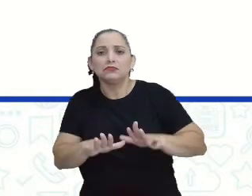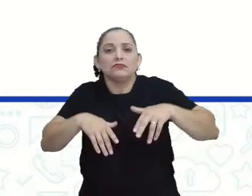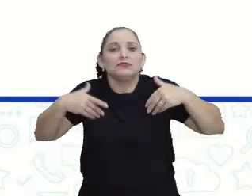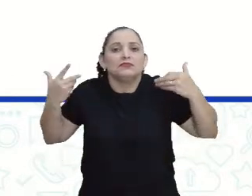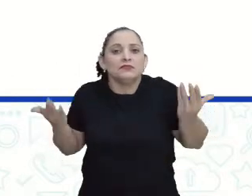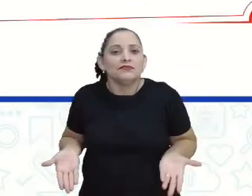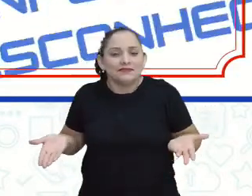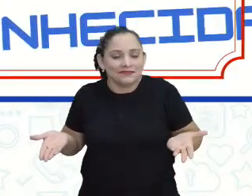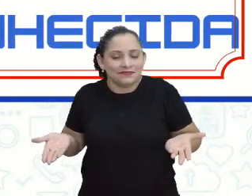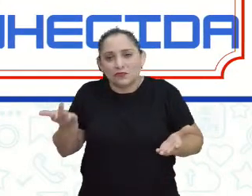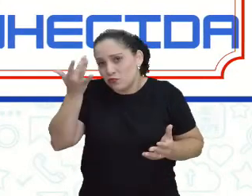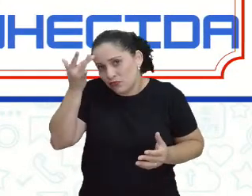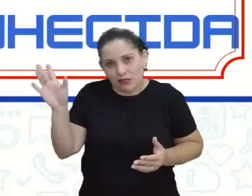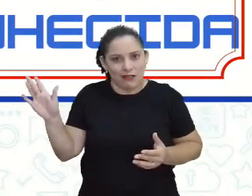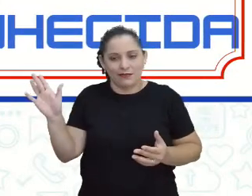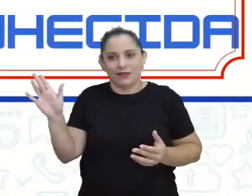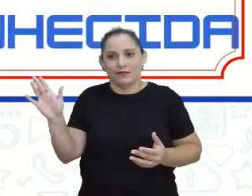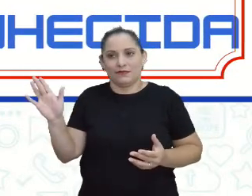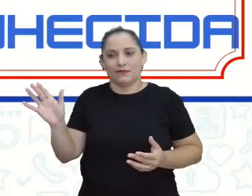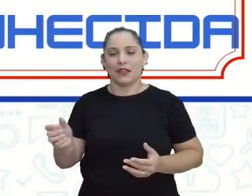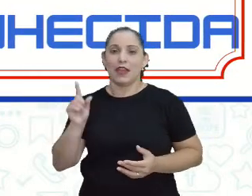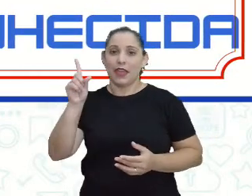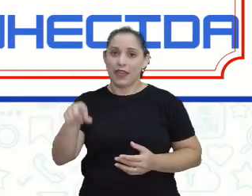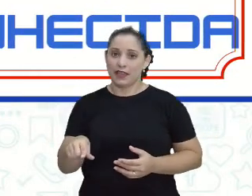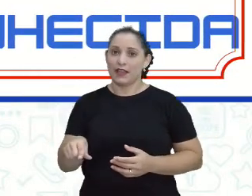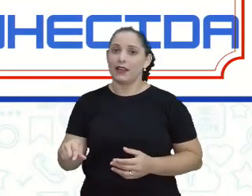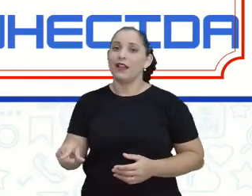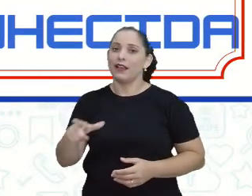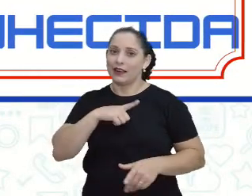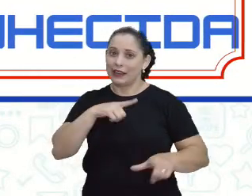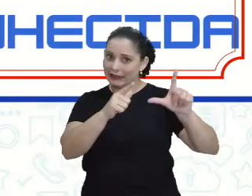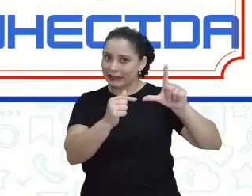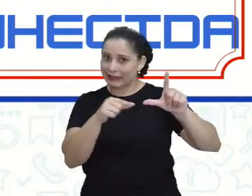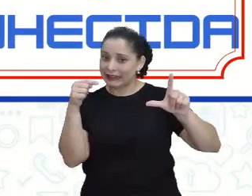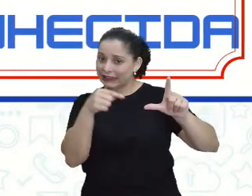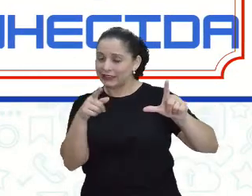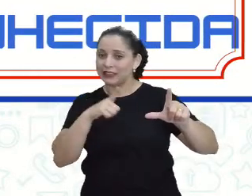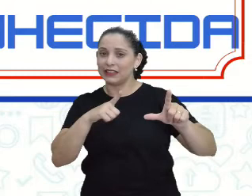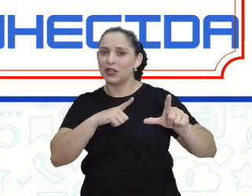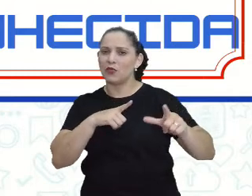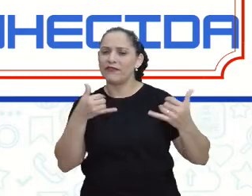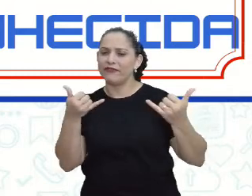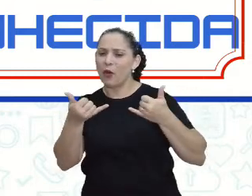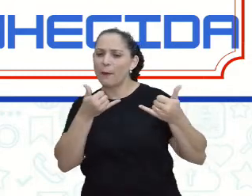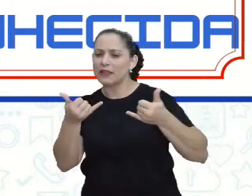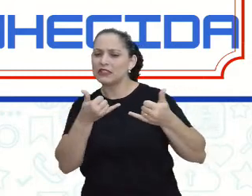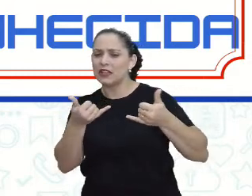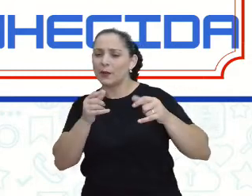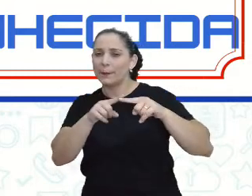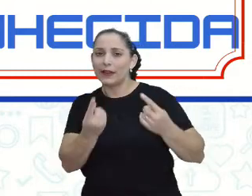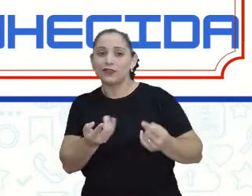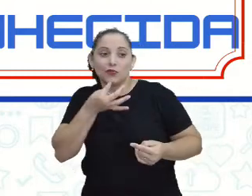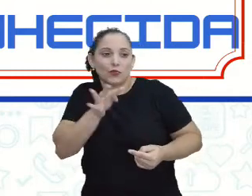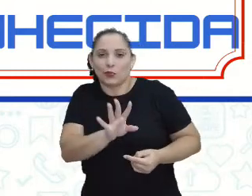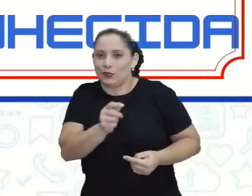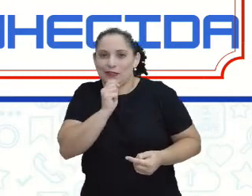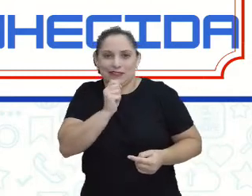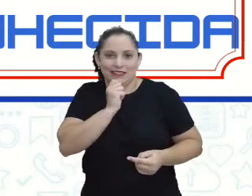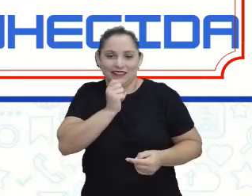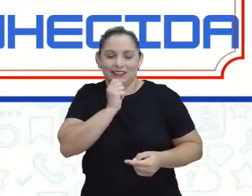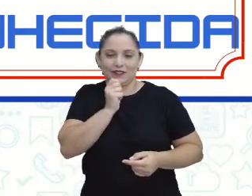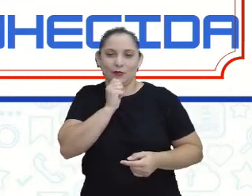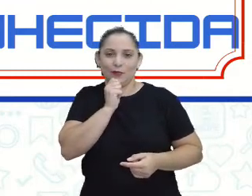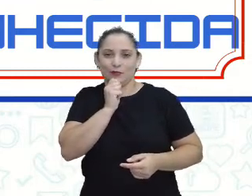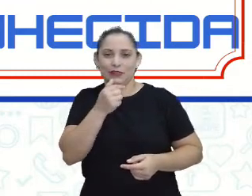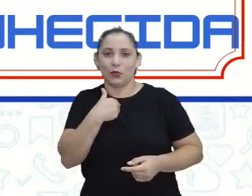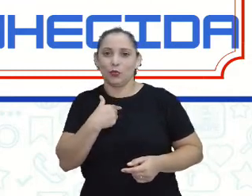a incógnita é como se fosse uma informação desconhecida. Eu desconheço aquela informação, então eu